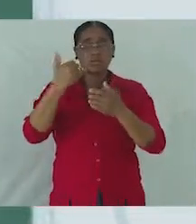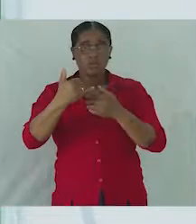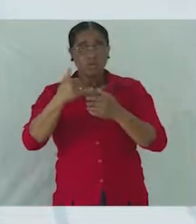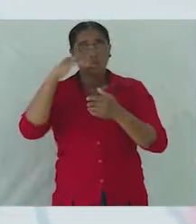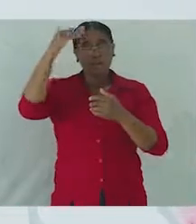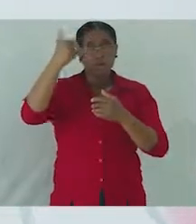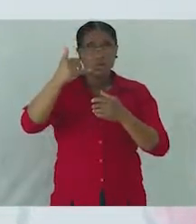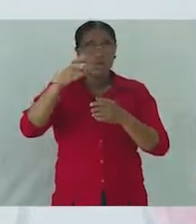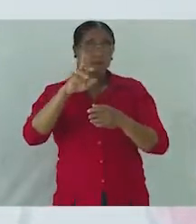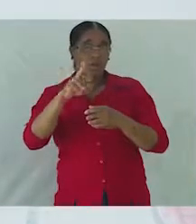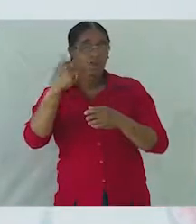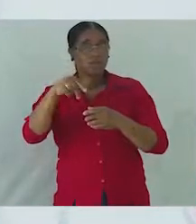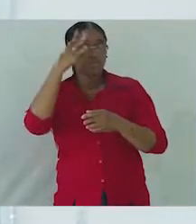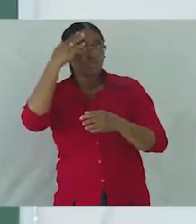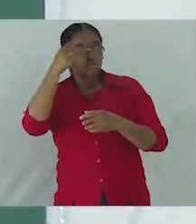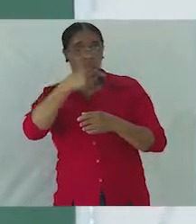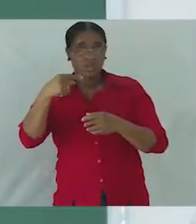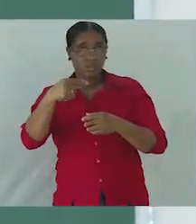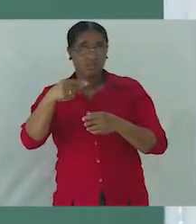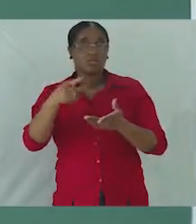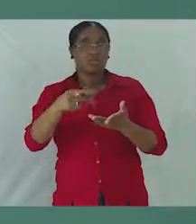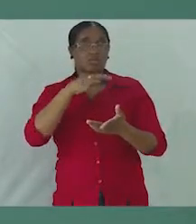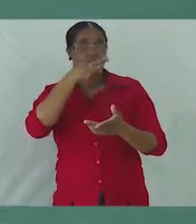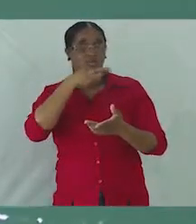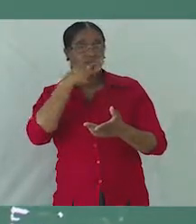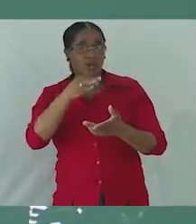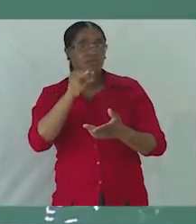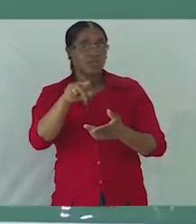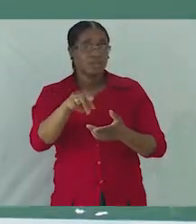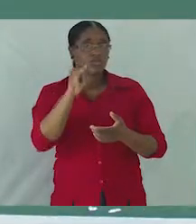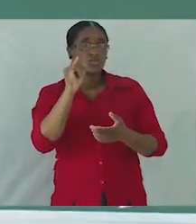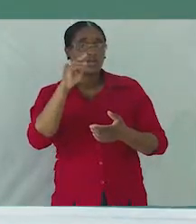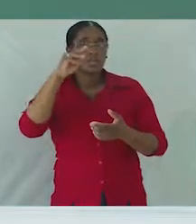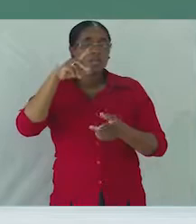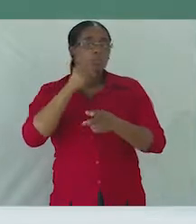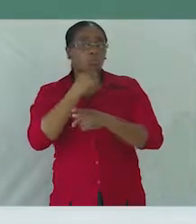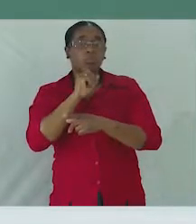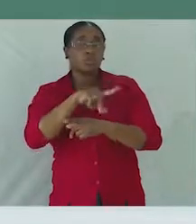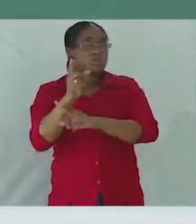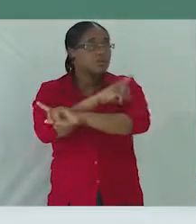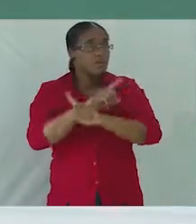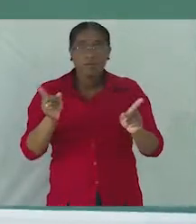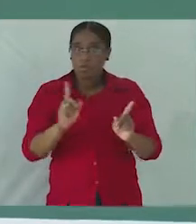um número negativo. Por isso nós dizemos que isso é impossível